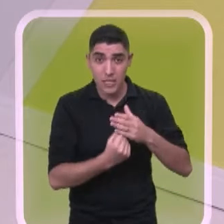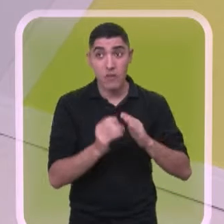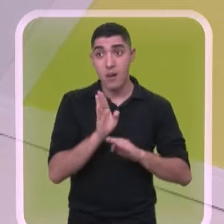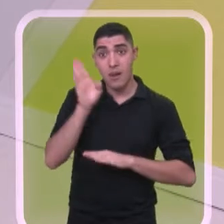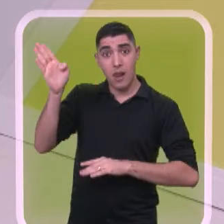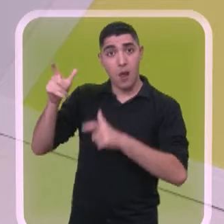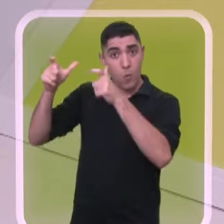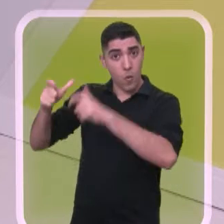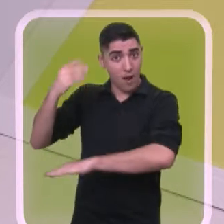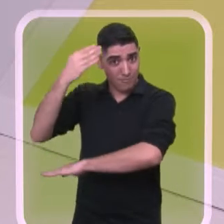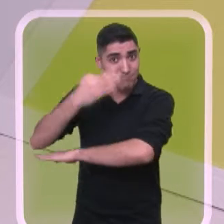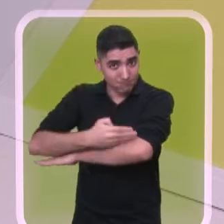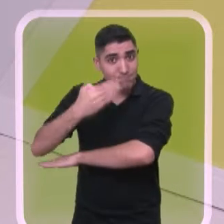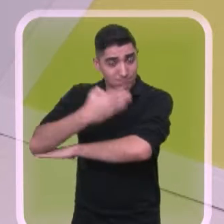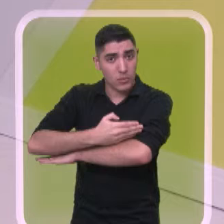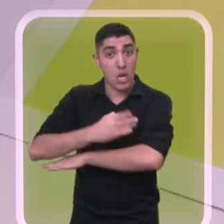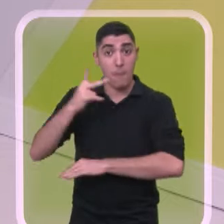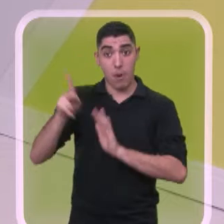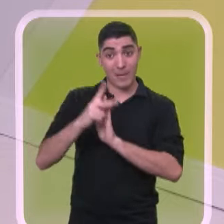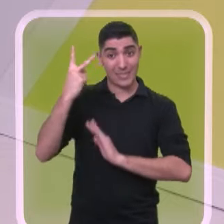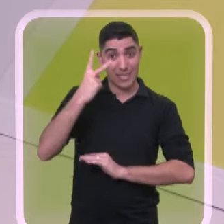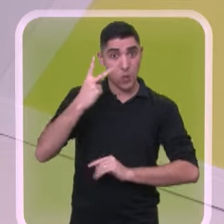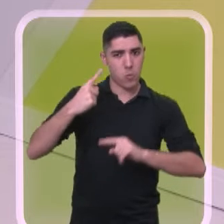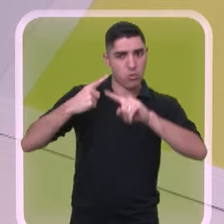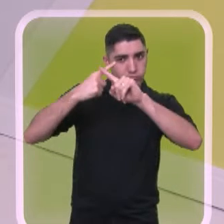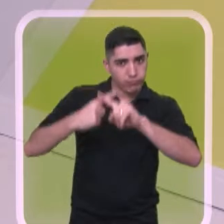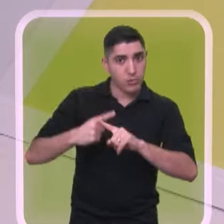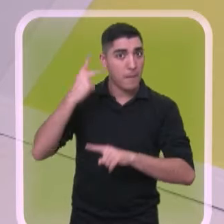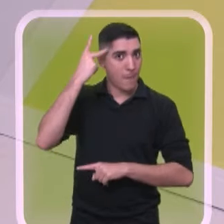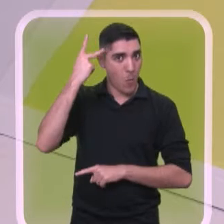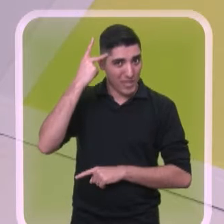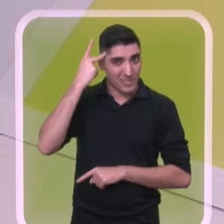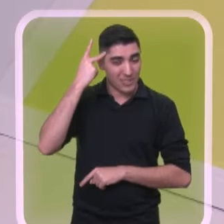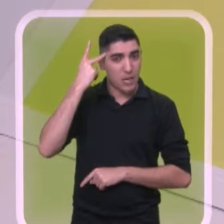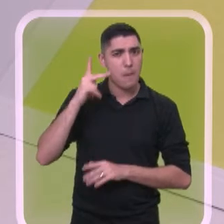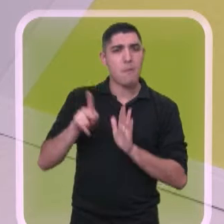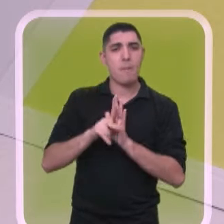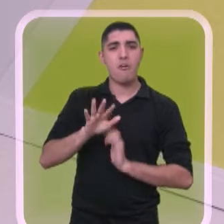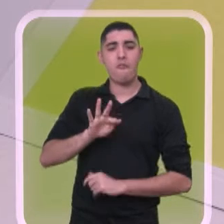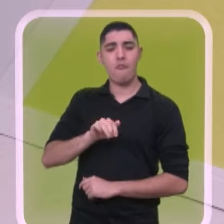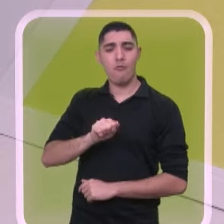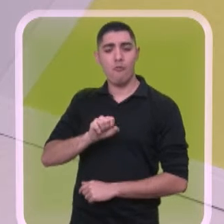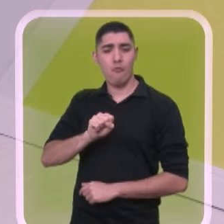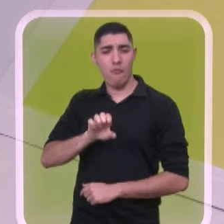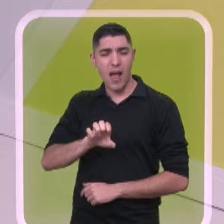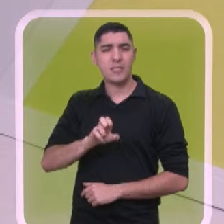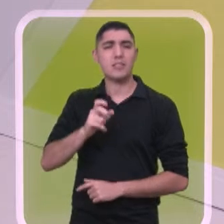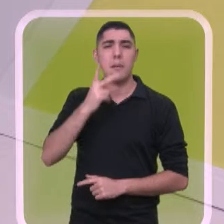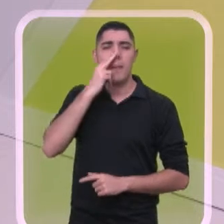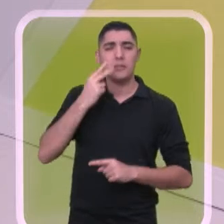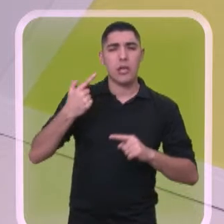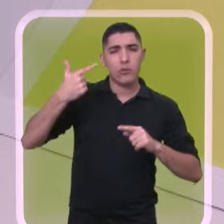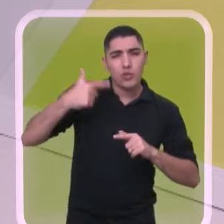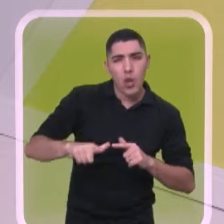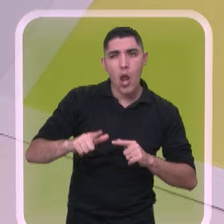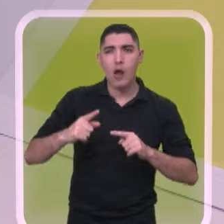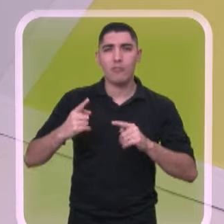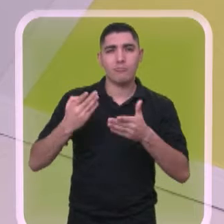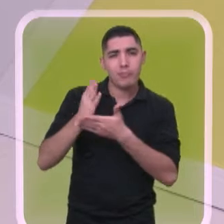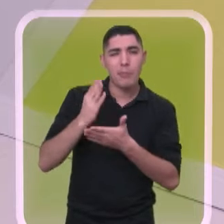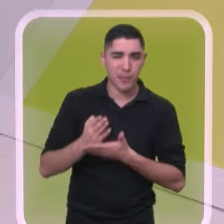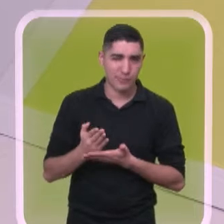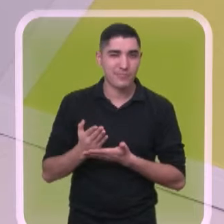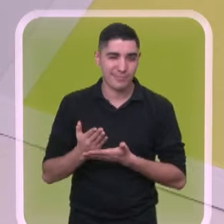Claro, pela segunda rodada da segunda fase do Campeonato Paulista, a chamada fase de realinhamento. Que beleza, hein? E depois